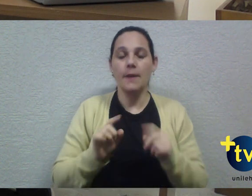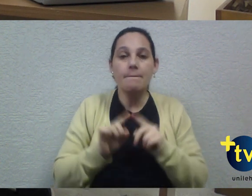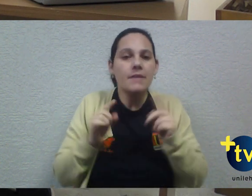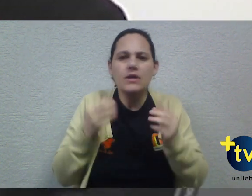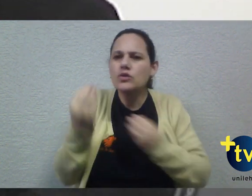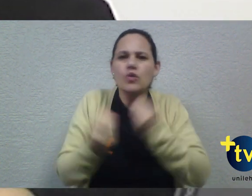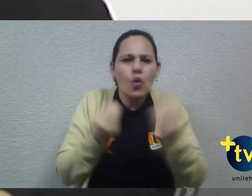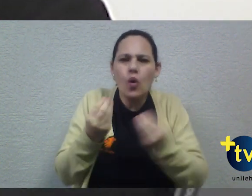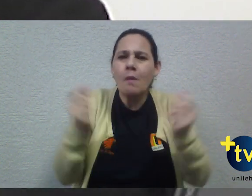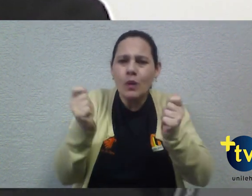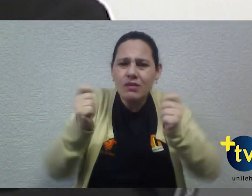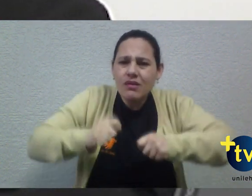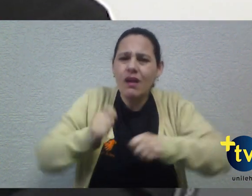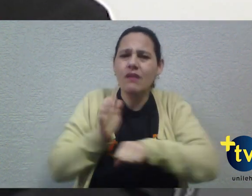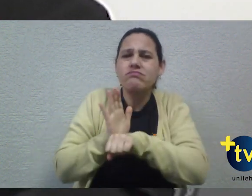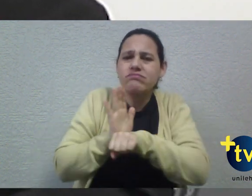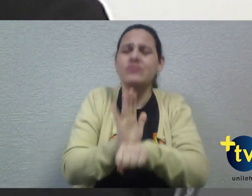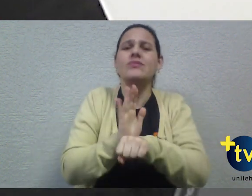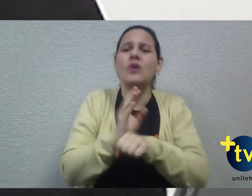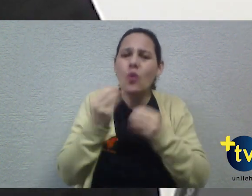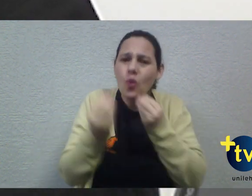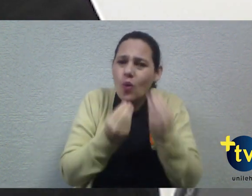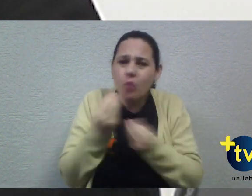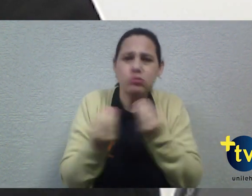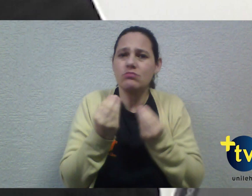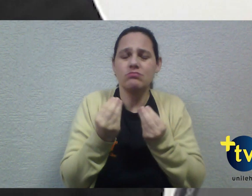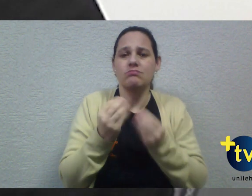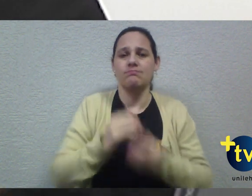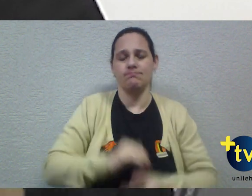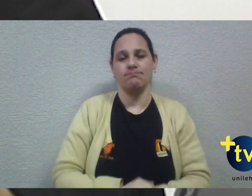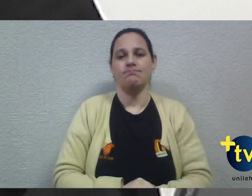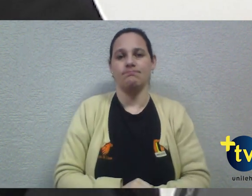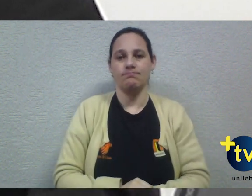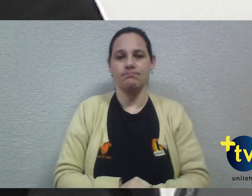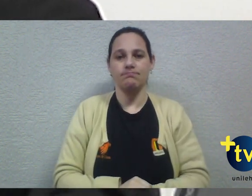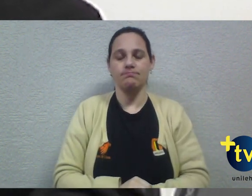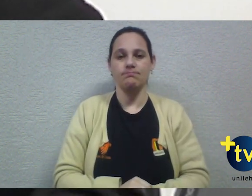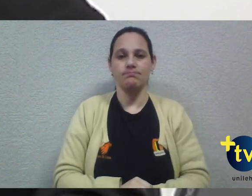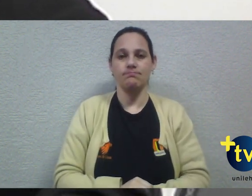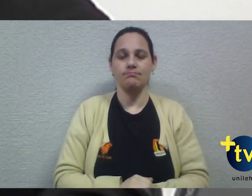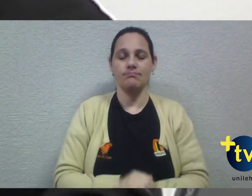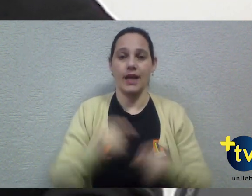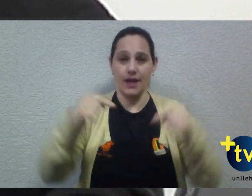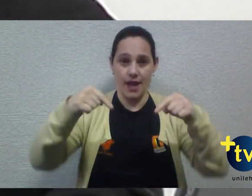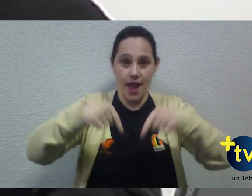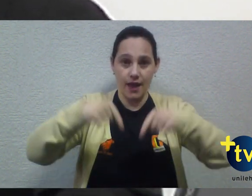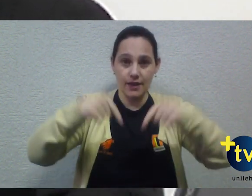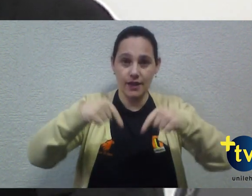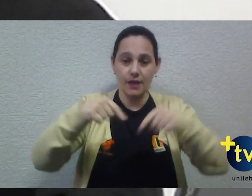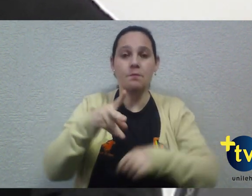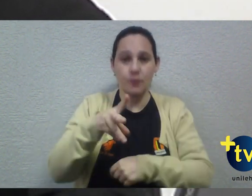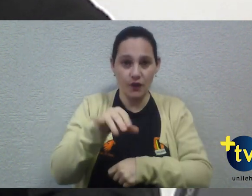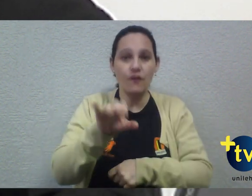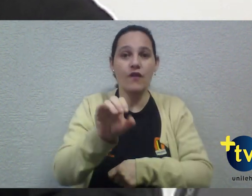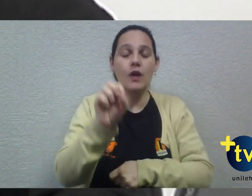E como que isso deve ser feito? Como que essa responsabilidade social corporativa possa ser construída? Aqui nós